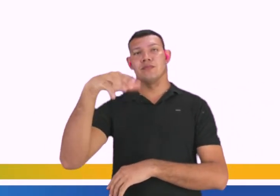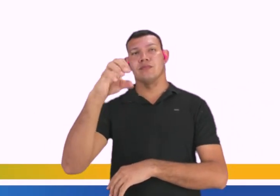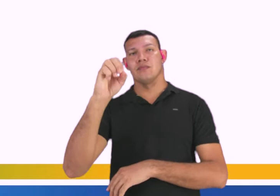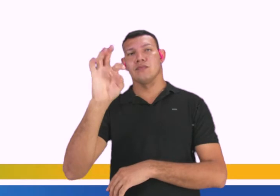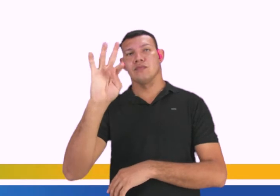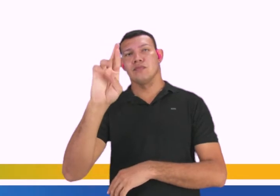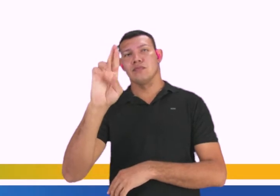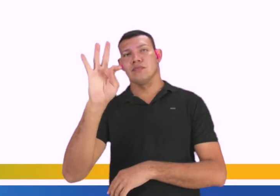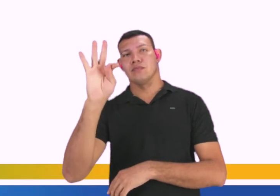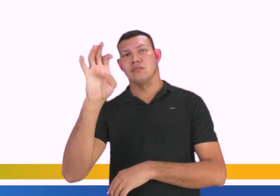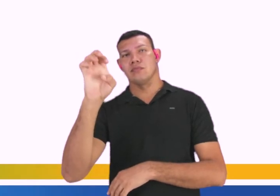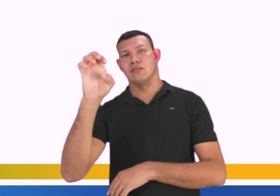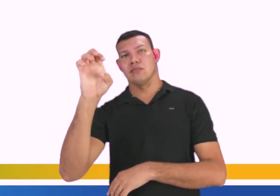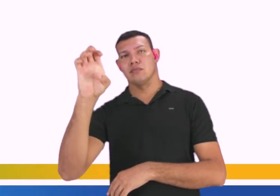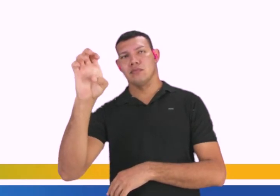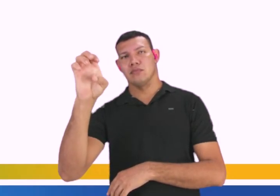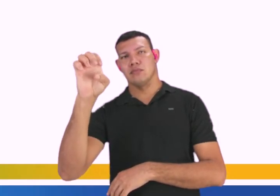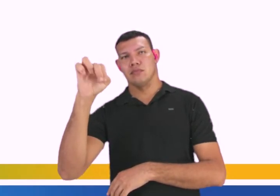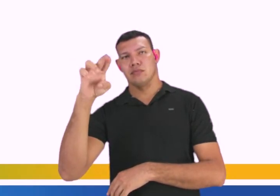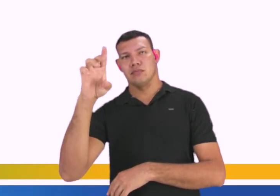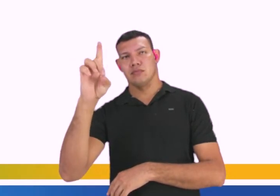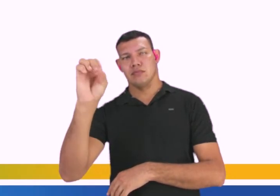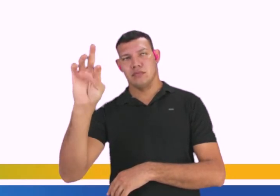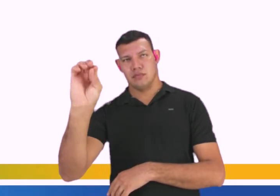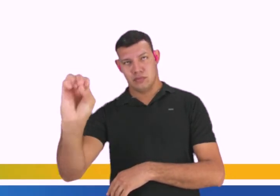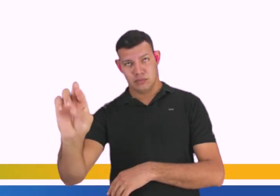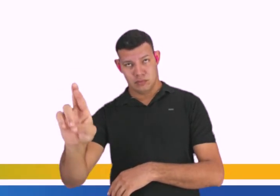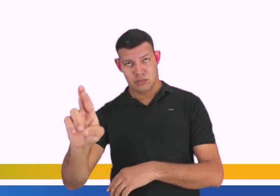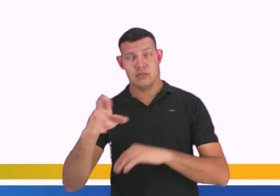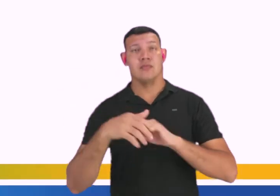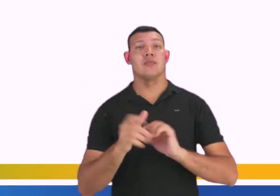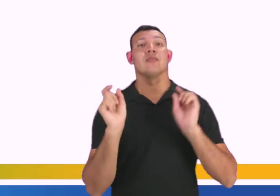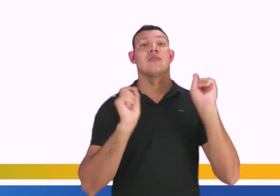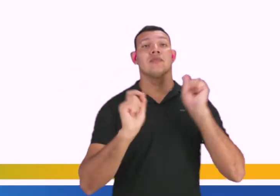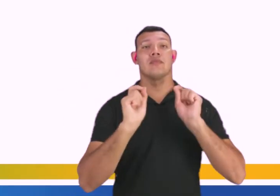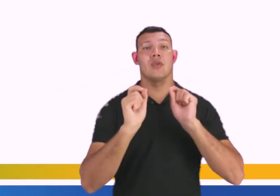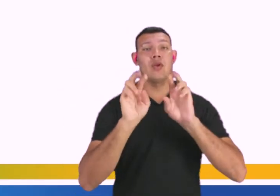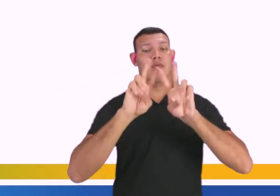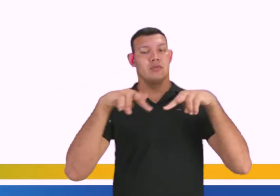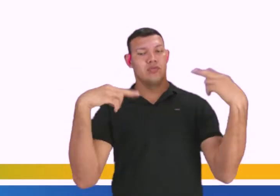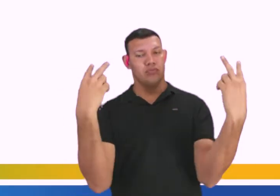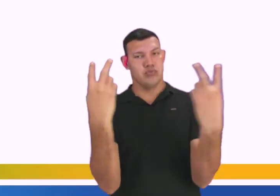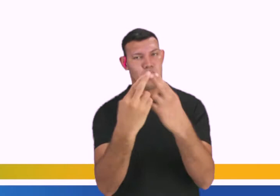parte da hidráulica. E aí tu verifica que ele está relacionando ali o volume,